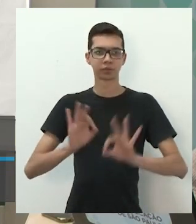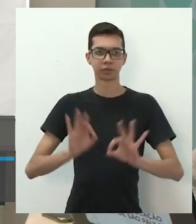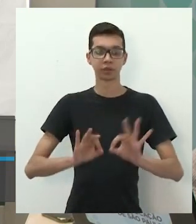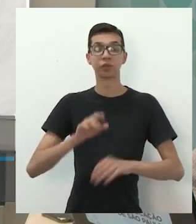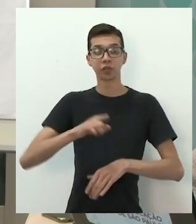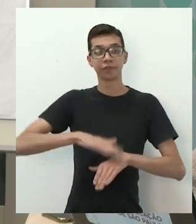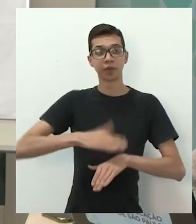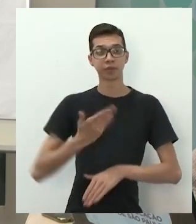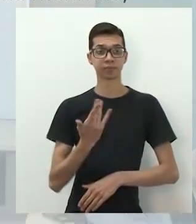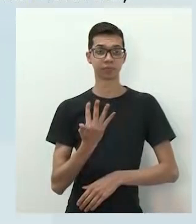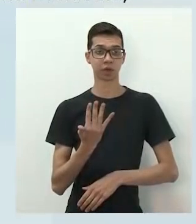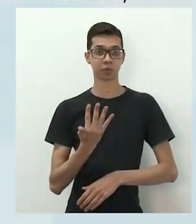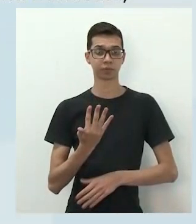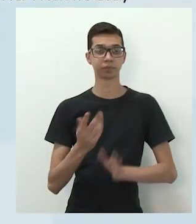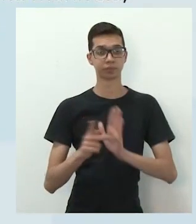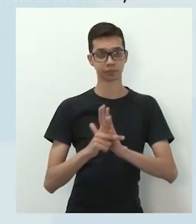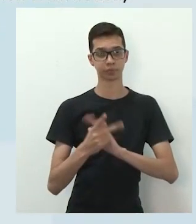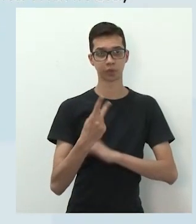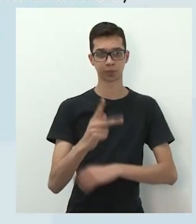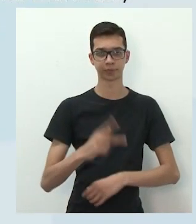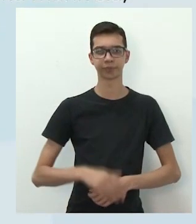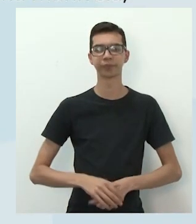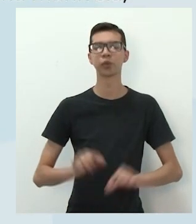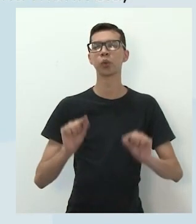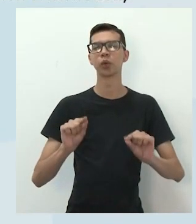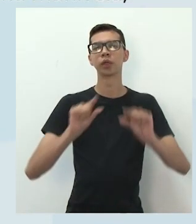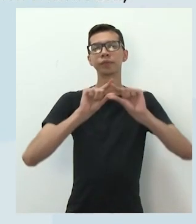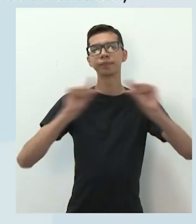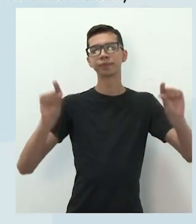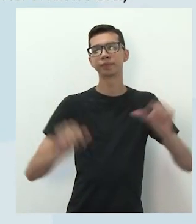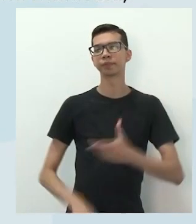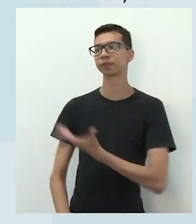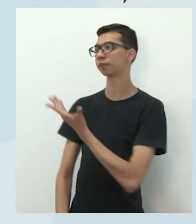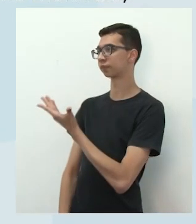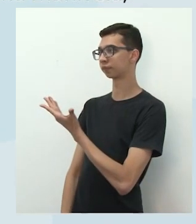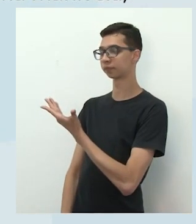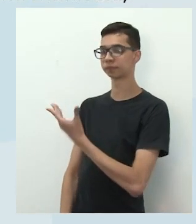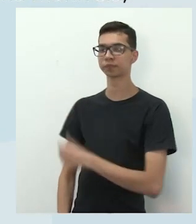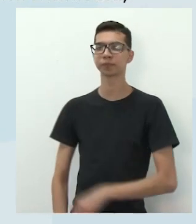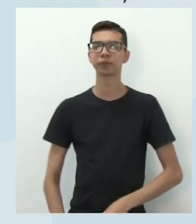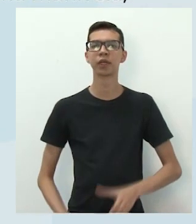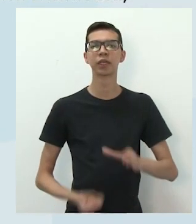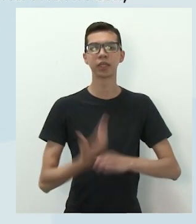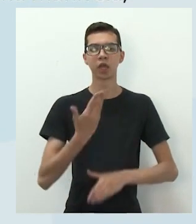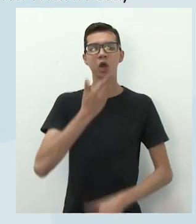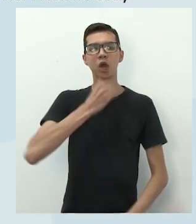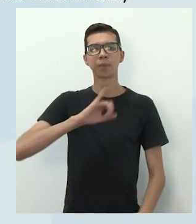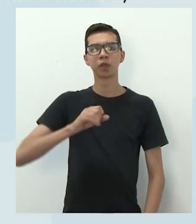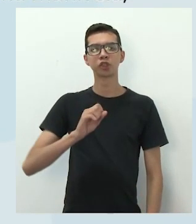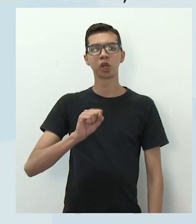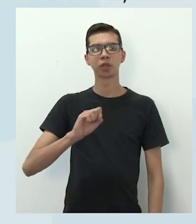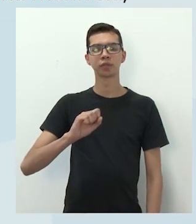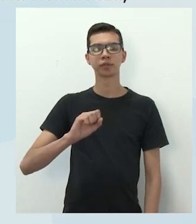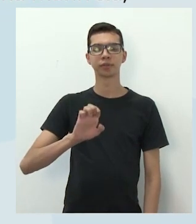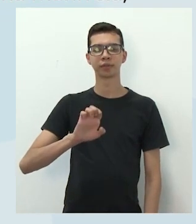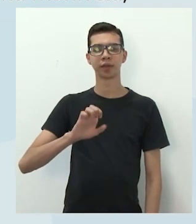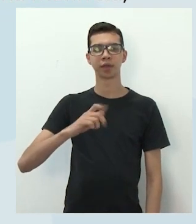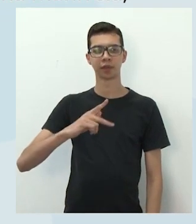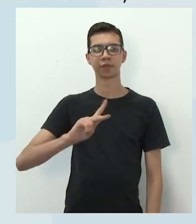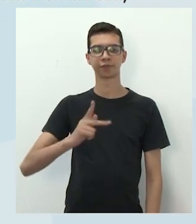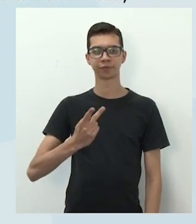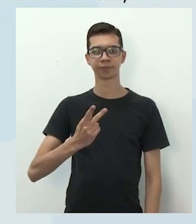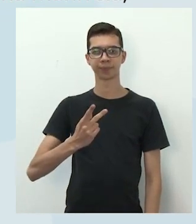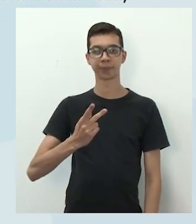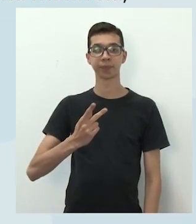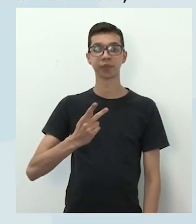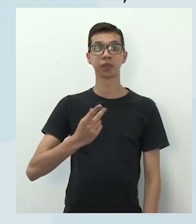O fenacistiscópio, ou fantoscope, ele foi criado por Joseph Plateau em 1829. O que seria, né? Ele consiste em um